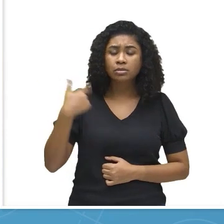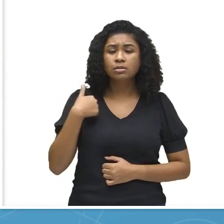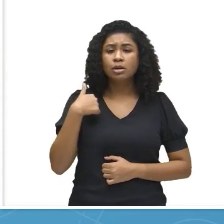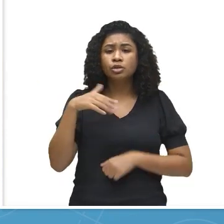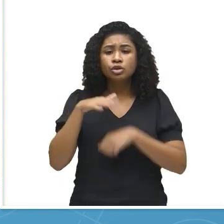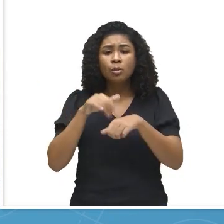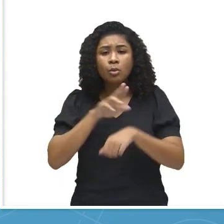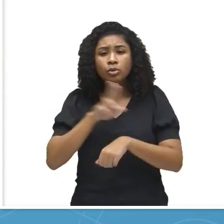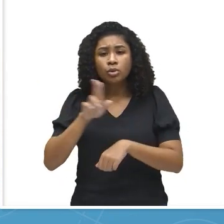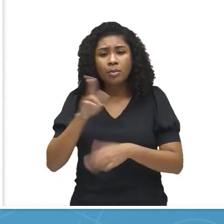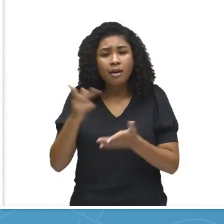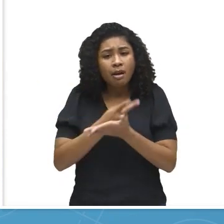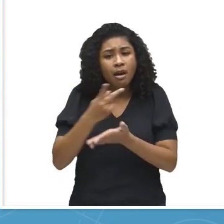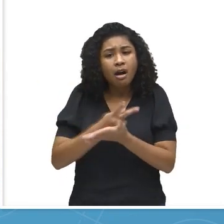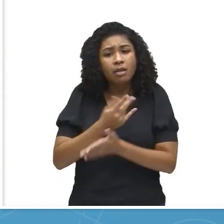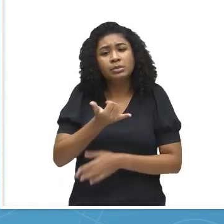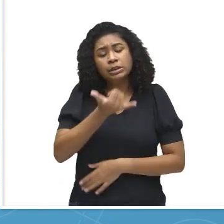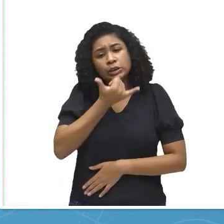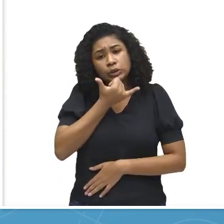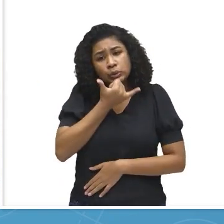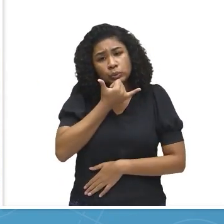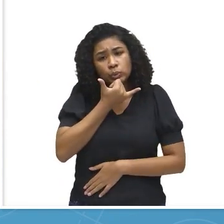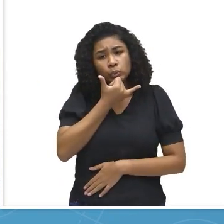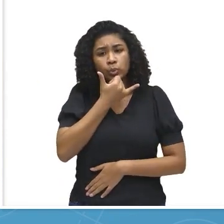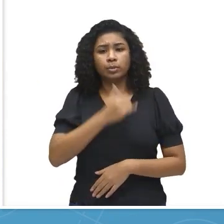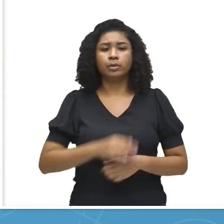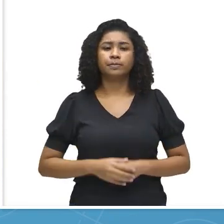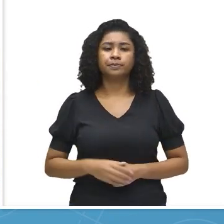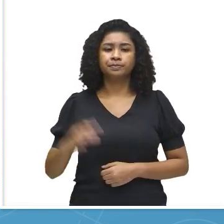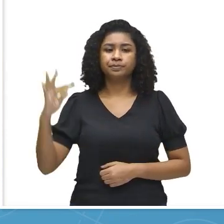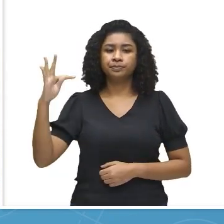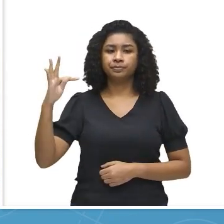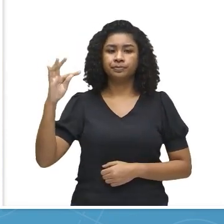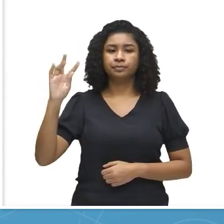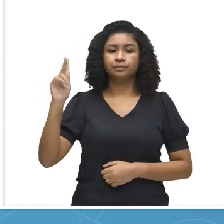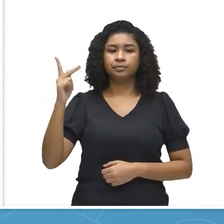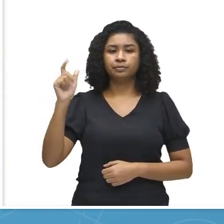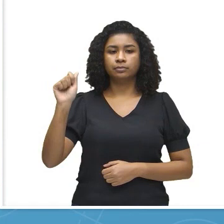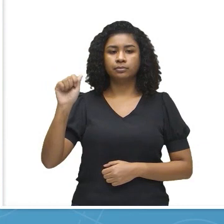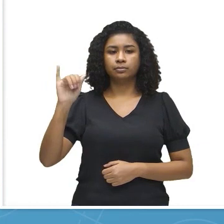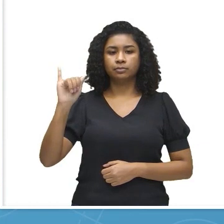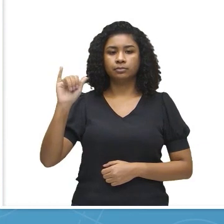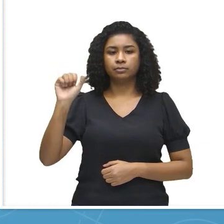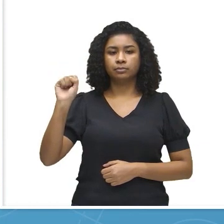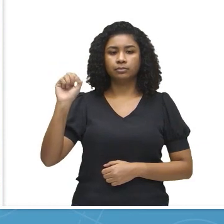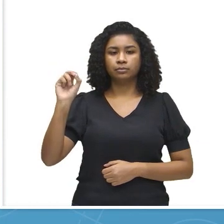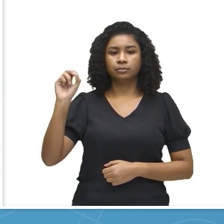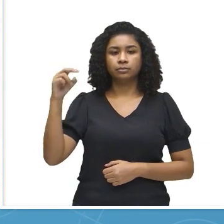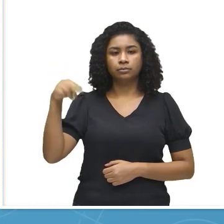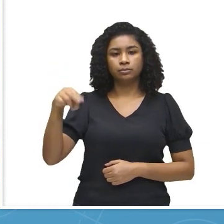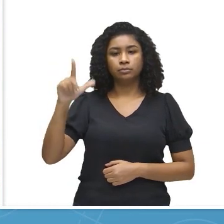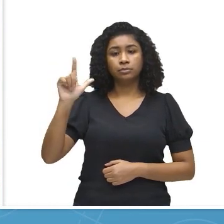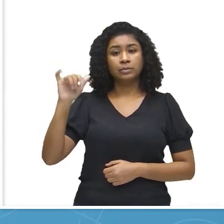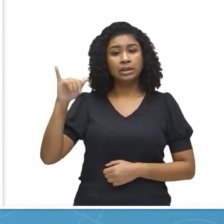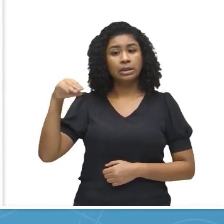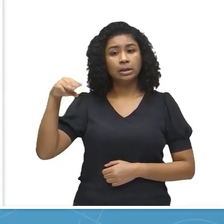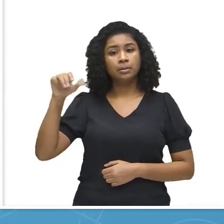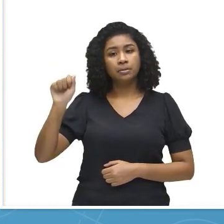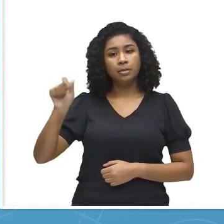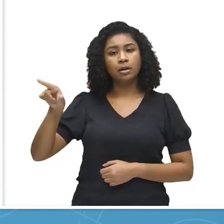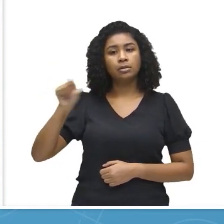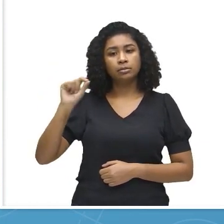de forma incorreta, tá, gente? Por favor. O Tyson Lima também enviou para a gente que a opção correta é a opção